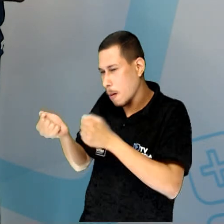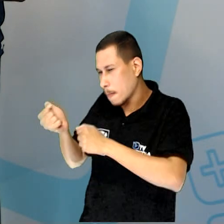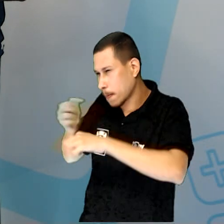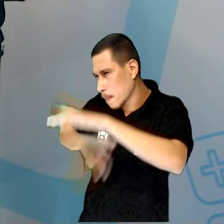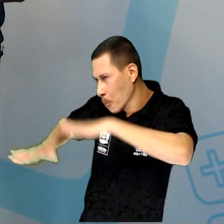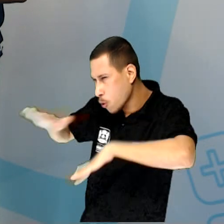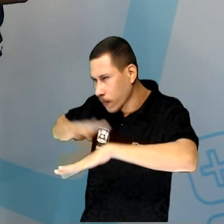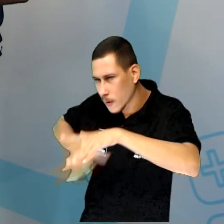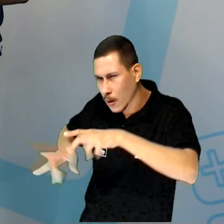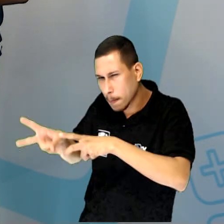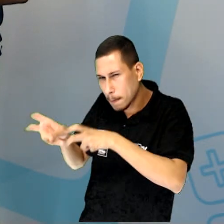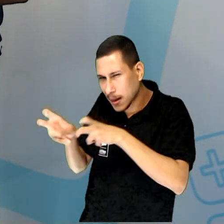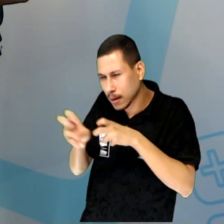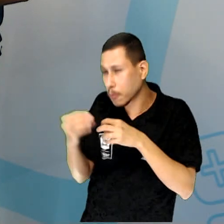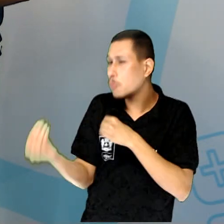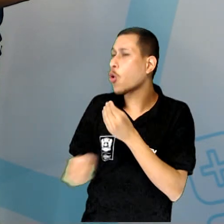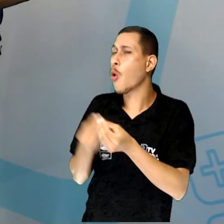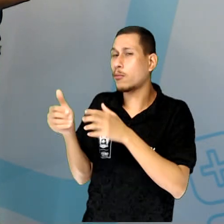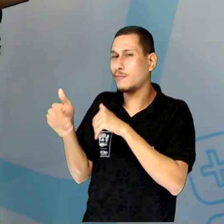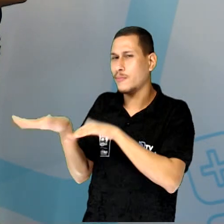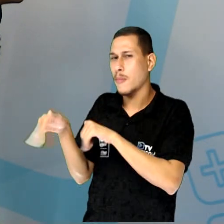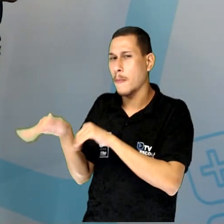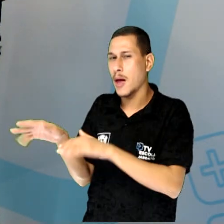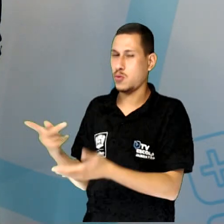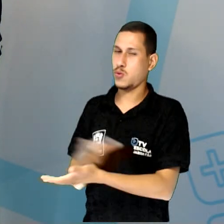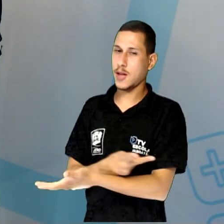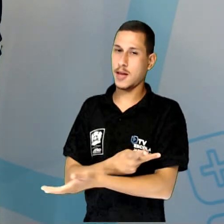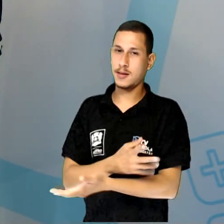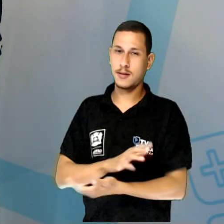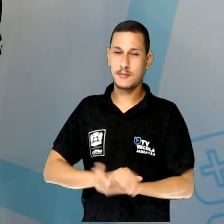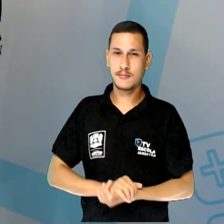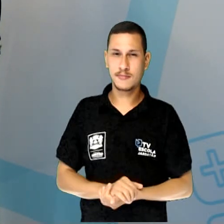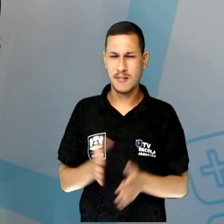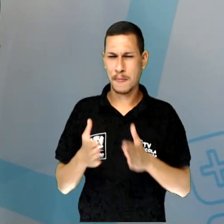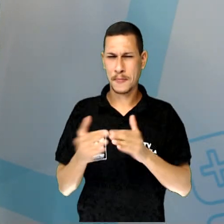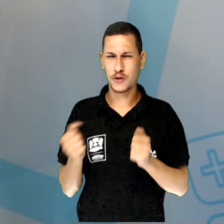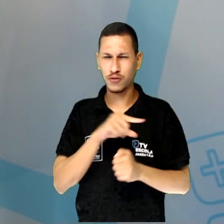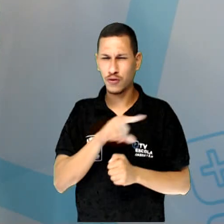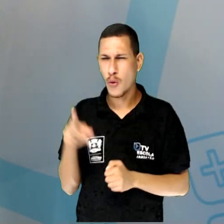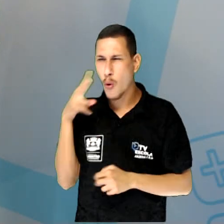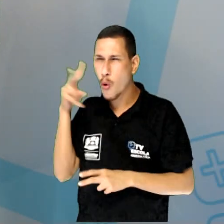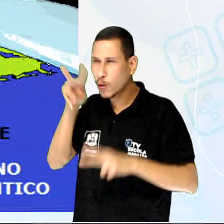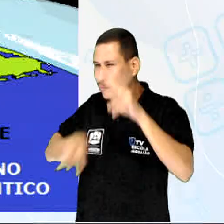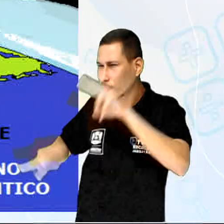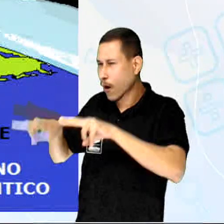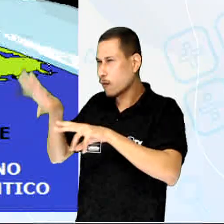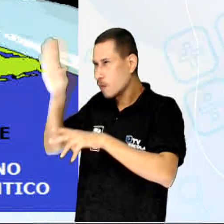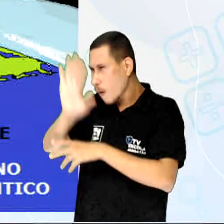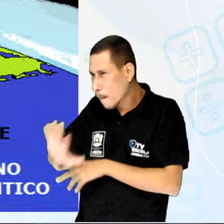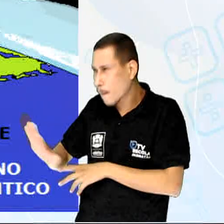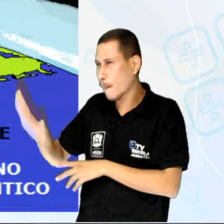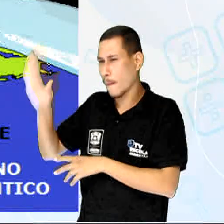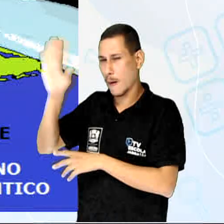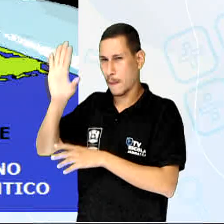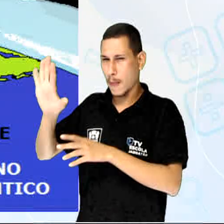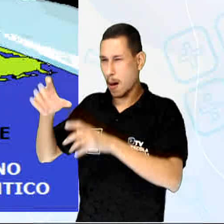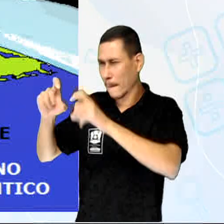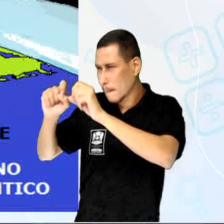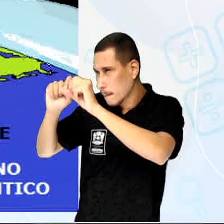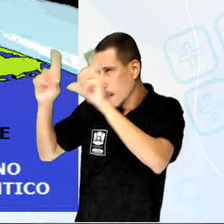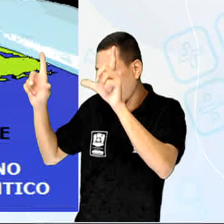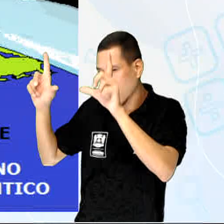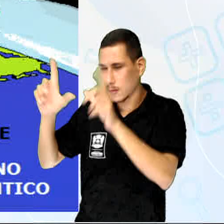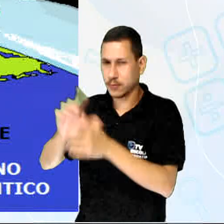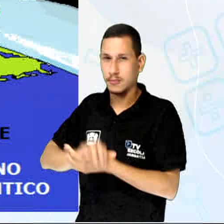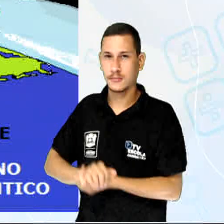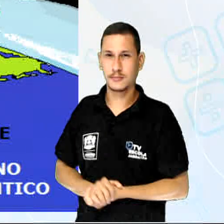como é que ocorreu essa marcha. Então a gente pede aqui para que você observe esse mapa mais ampliado, e aí você vai